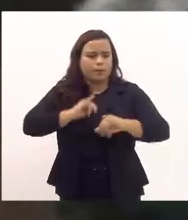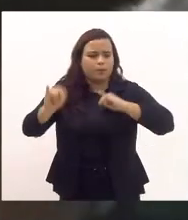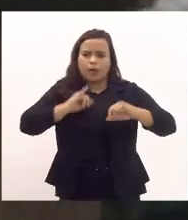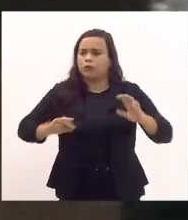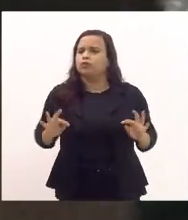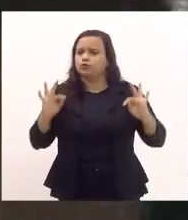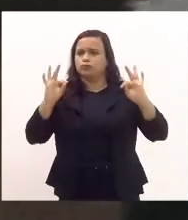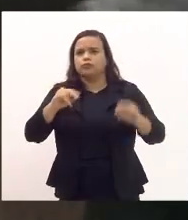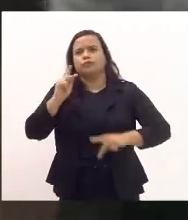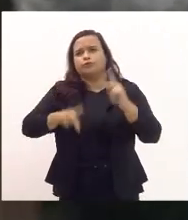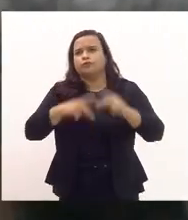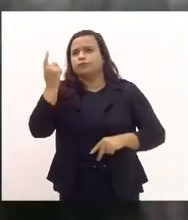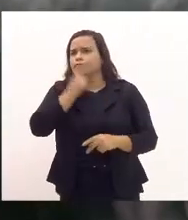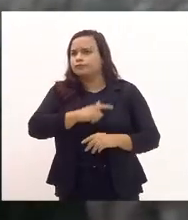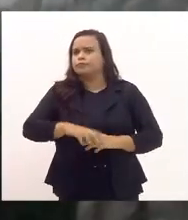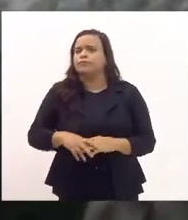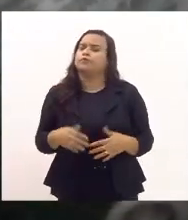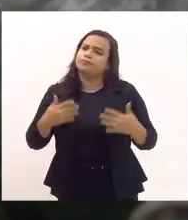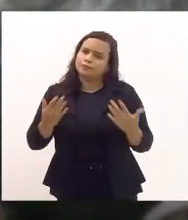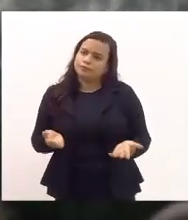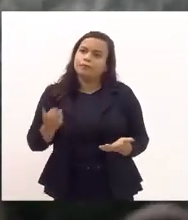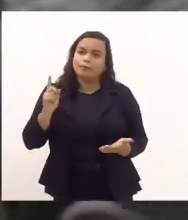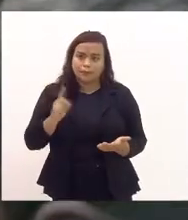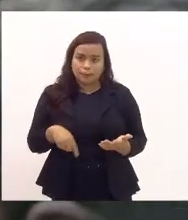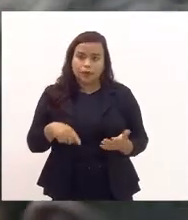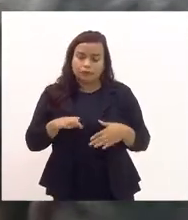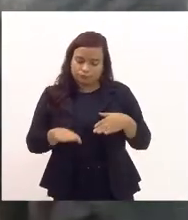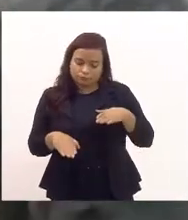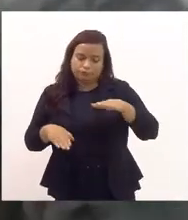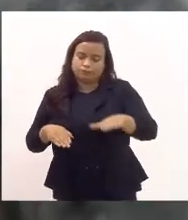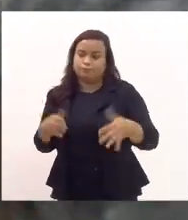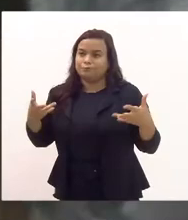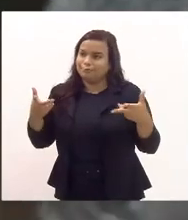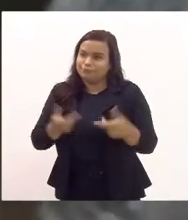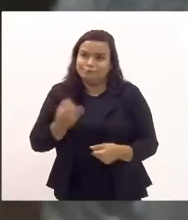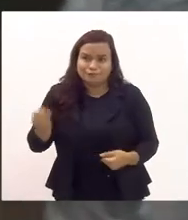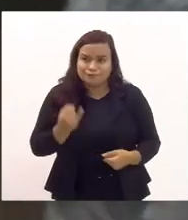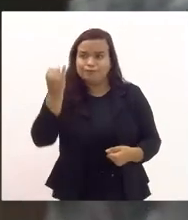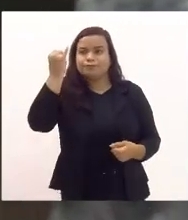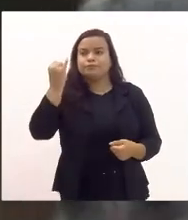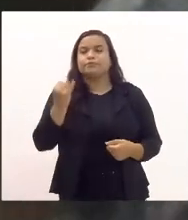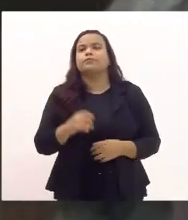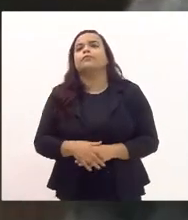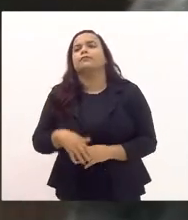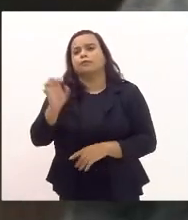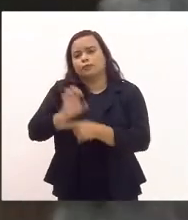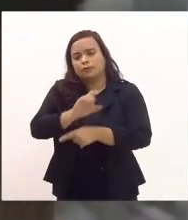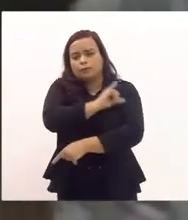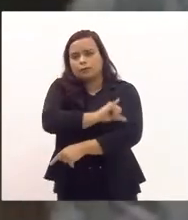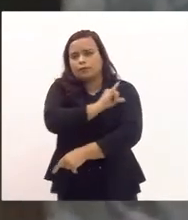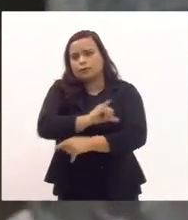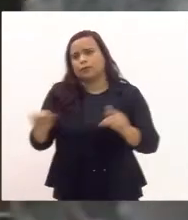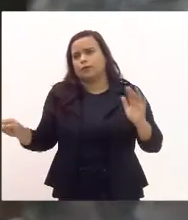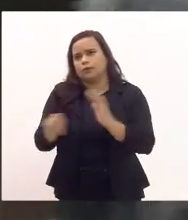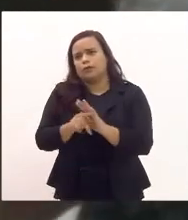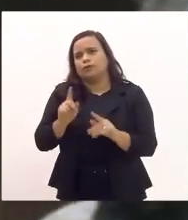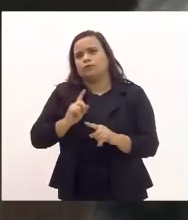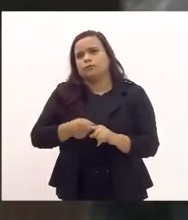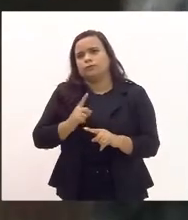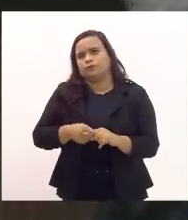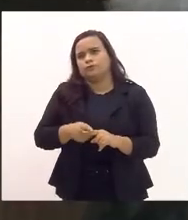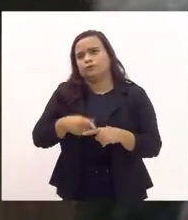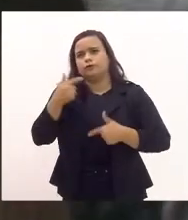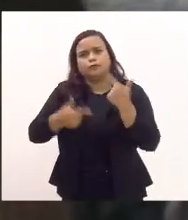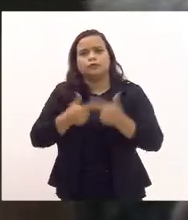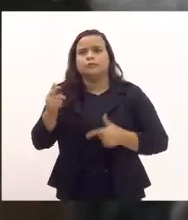toda a população então é um grande passo que nós estamos dando aqui no estado do Rio de Janeiro porque